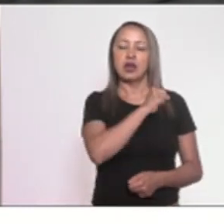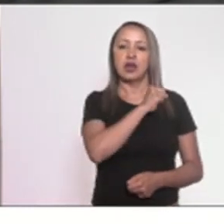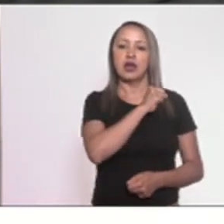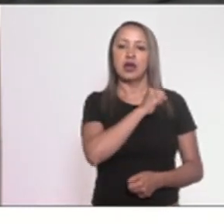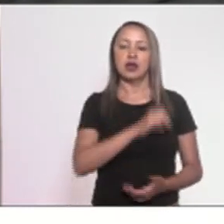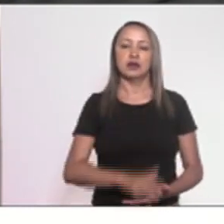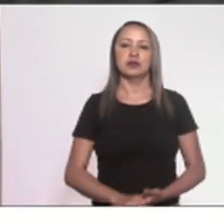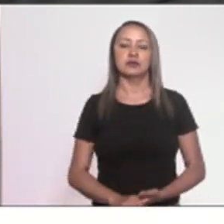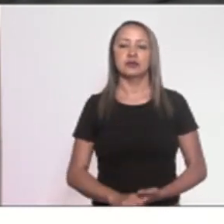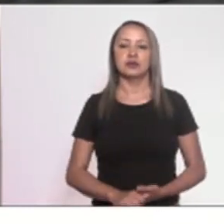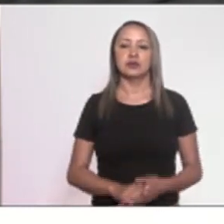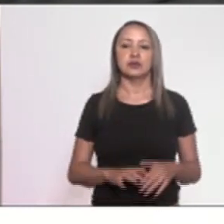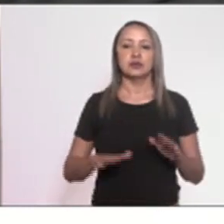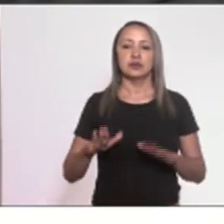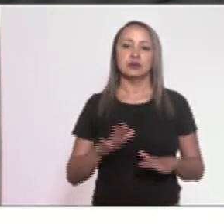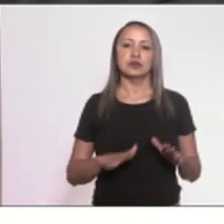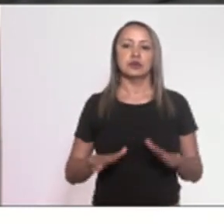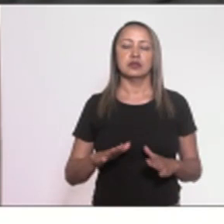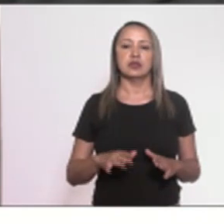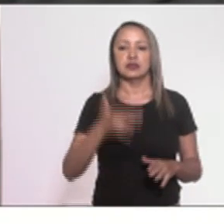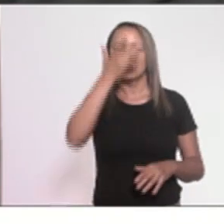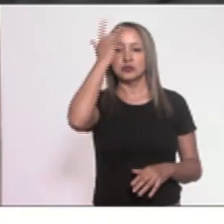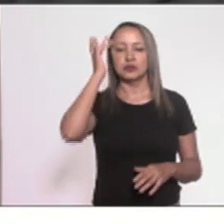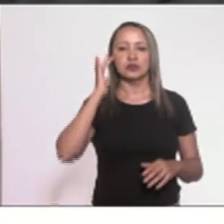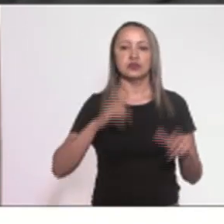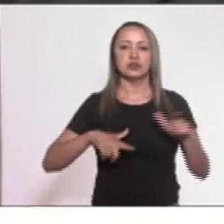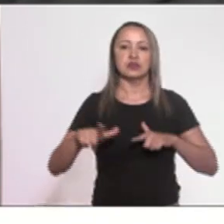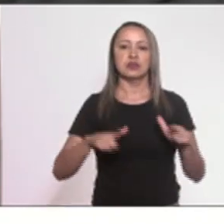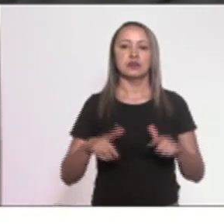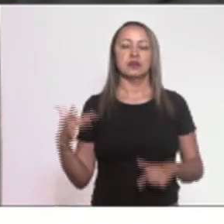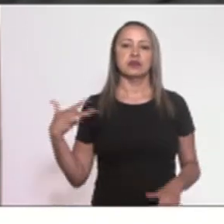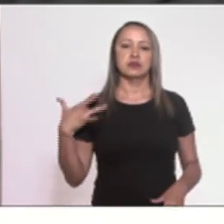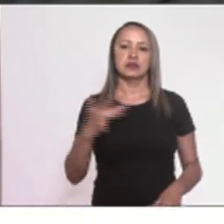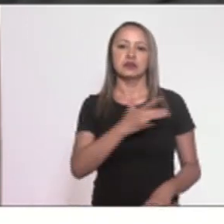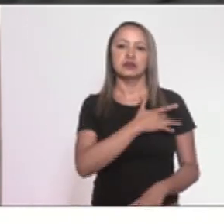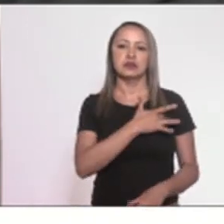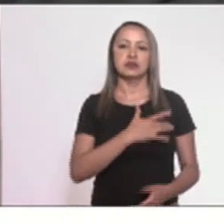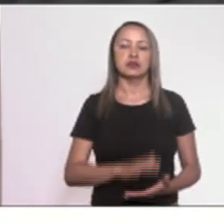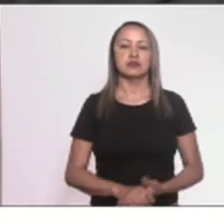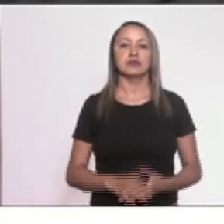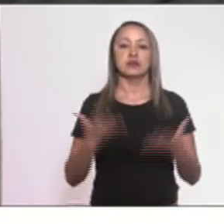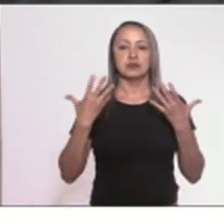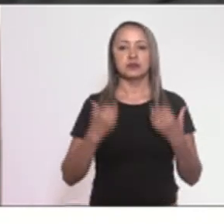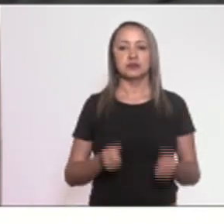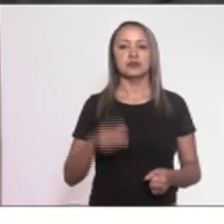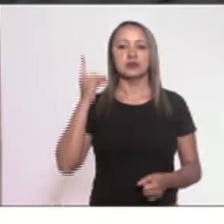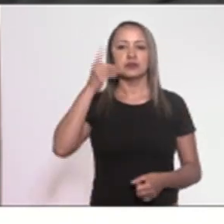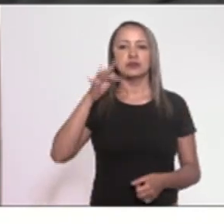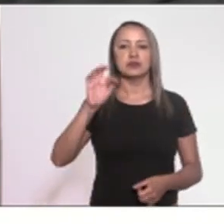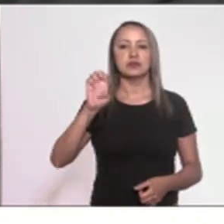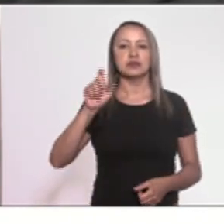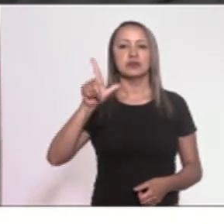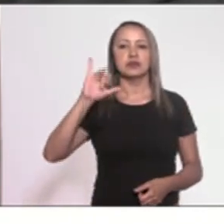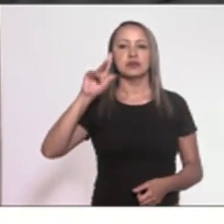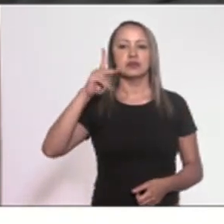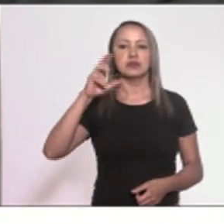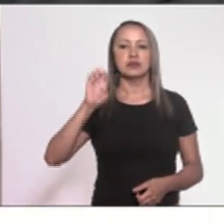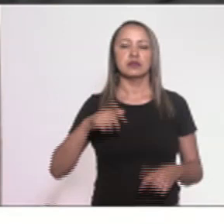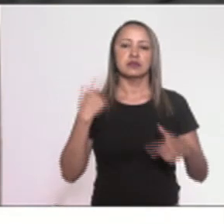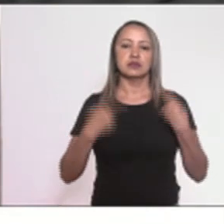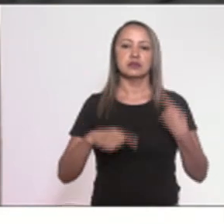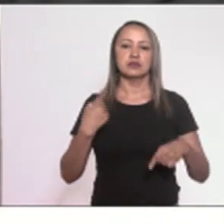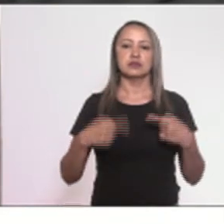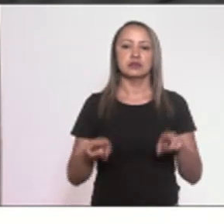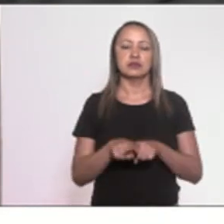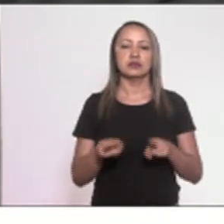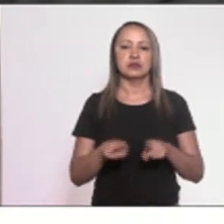perícia médica, servidores estaduais. Parecida da Comissão de Indicações Legislativas, favorável. Relator deputado Felipe Obel. Em discussão, não havendo